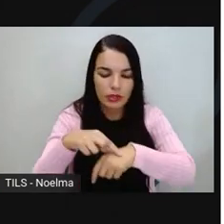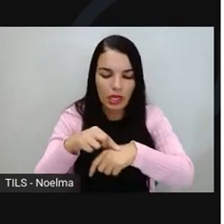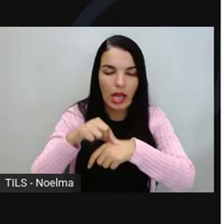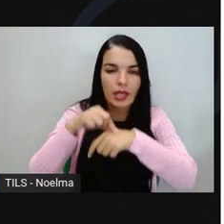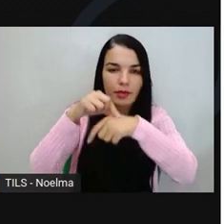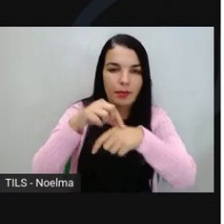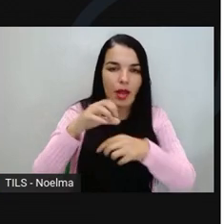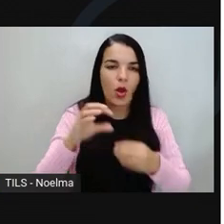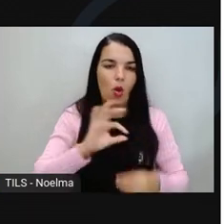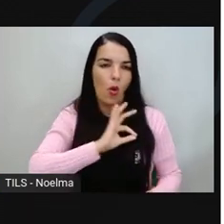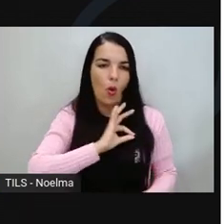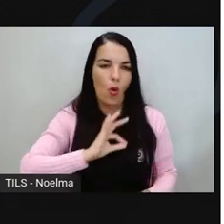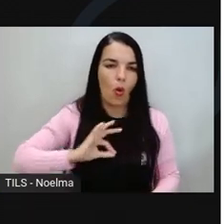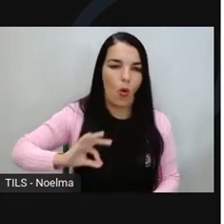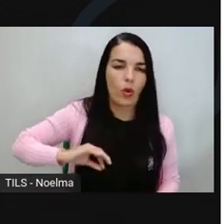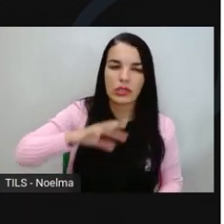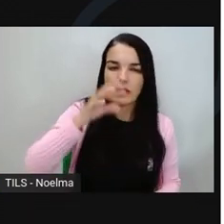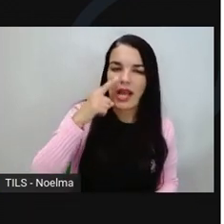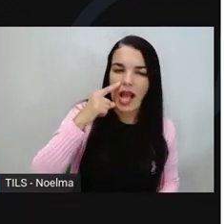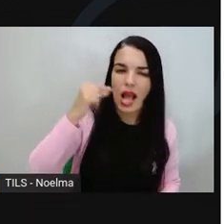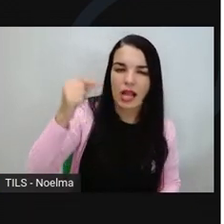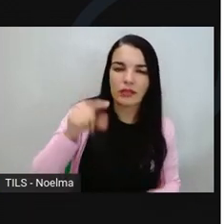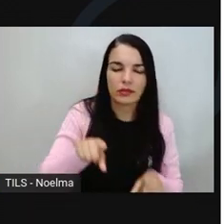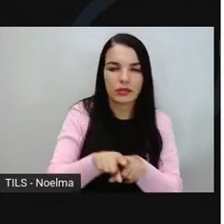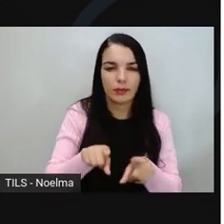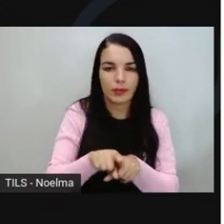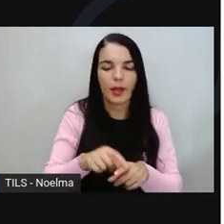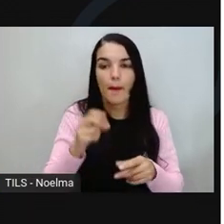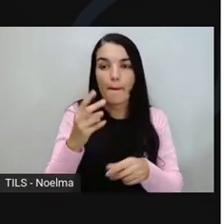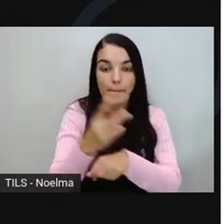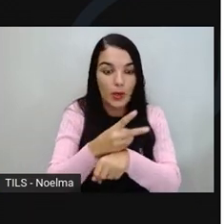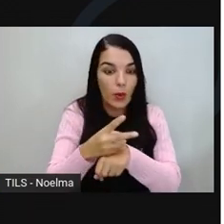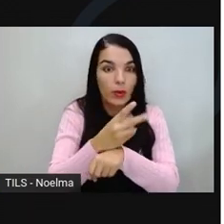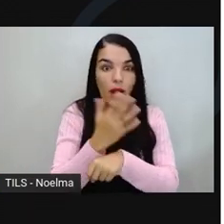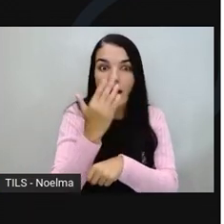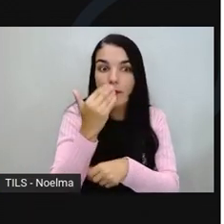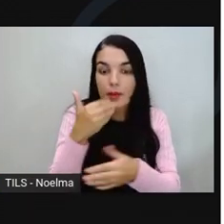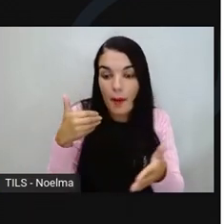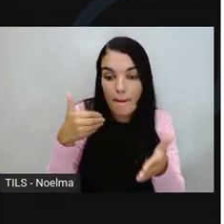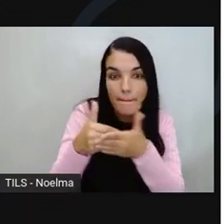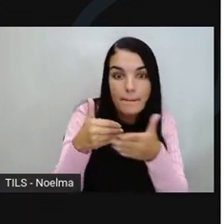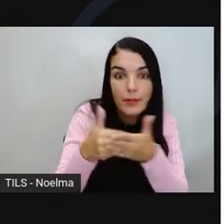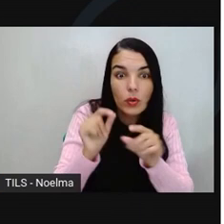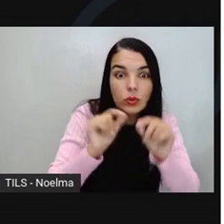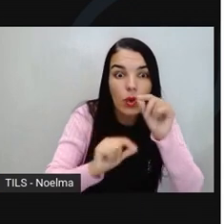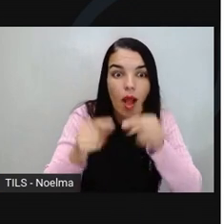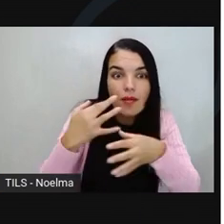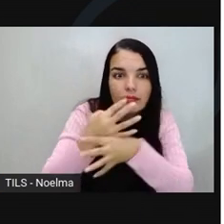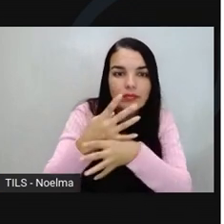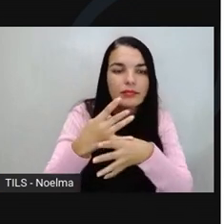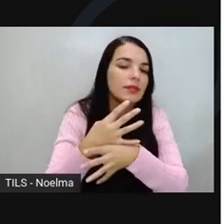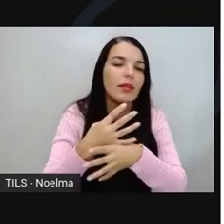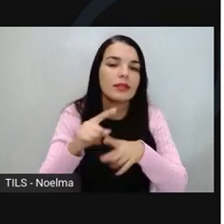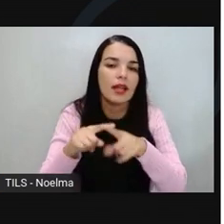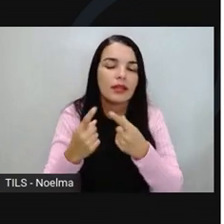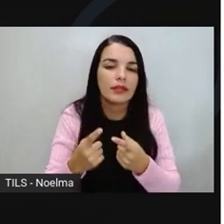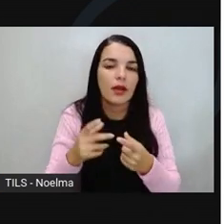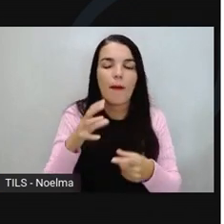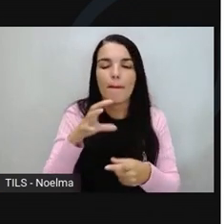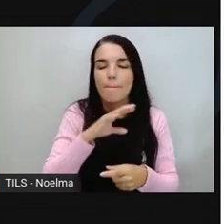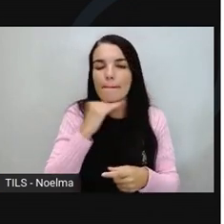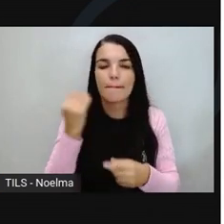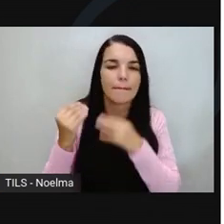como onças-pintadas e suçuaranas, passem a procurar alimento próximo a ocupações humanas e acabem matando